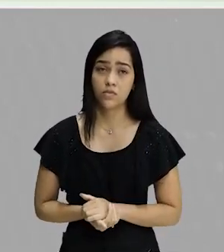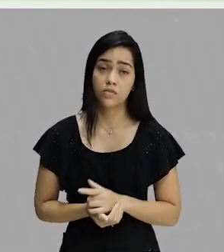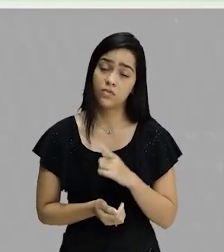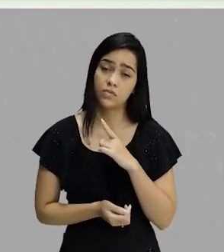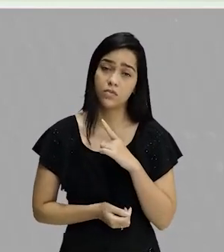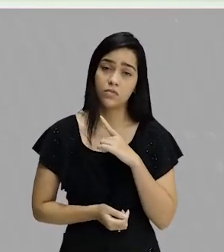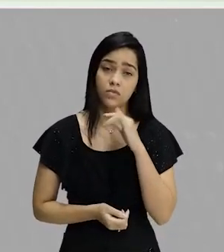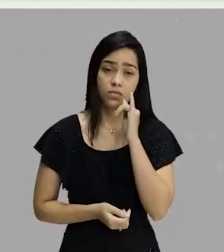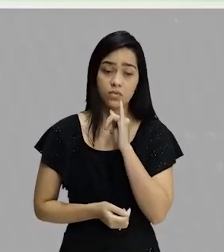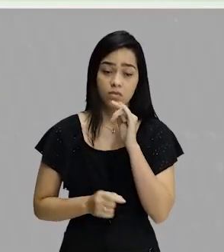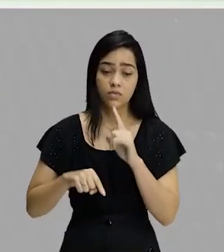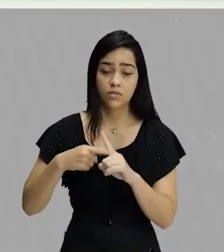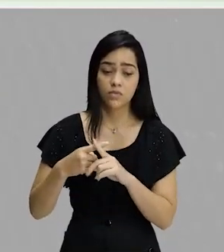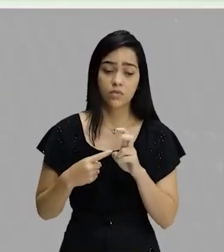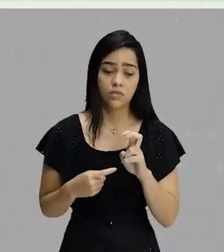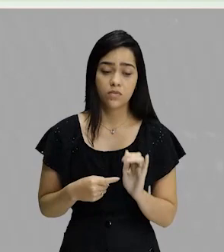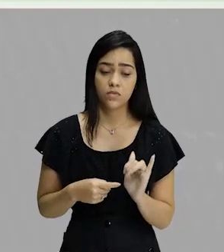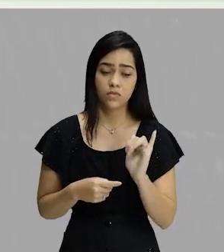para cá mais 5y.